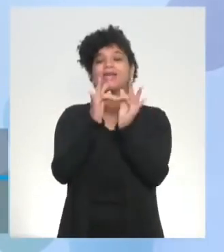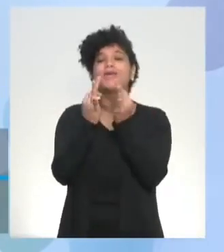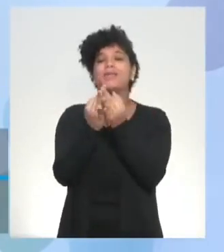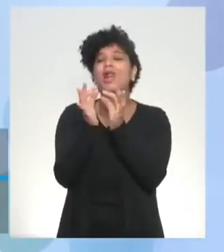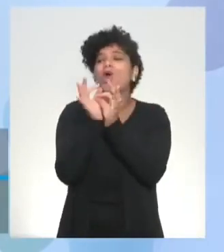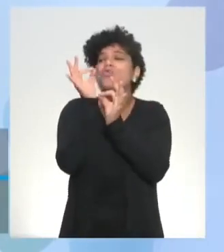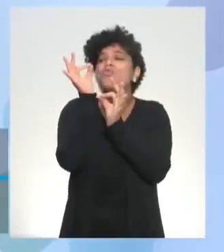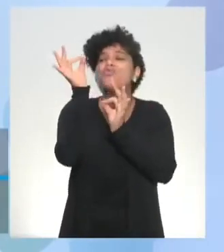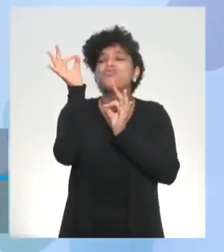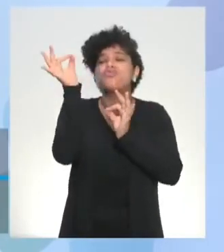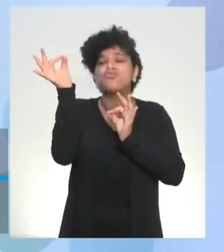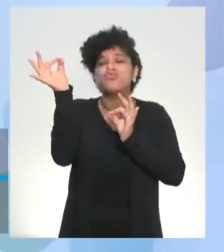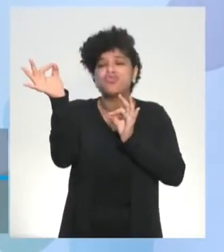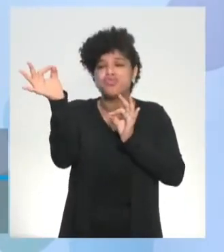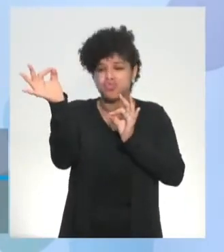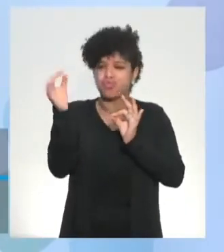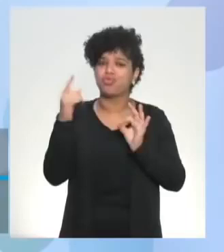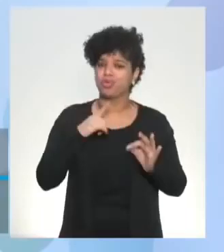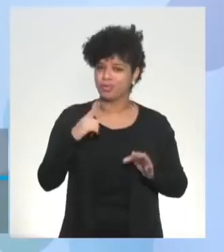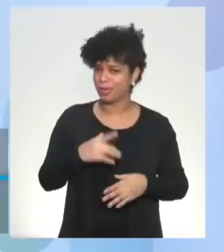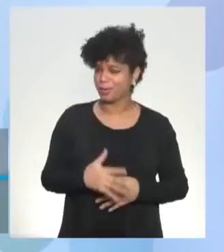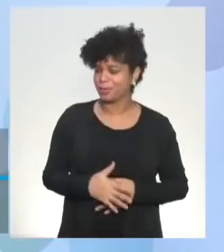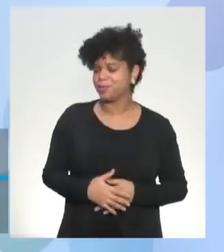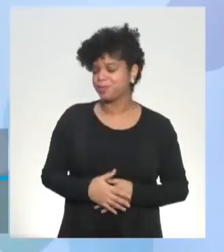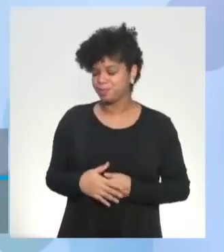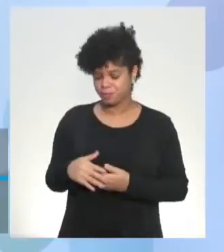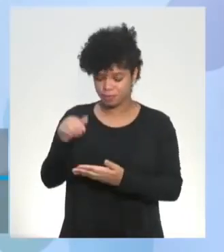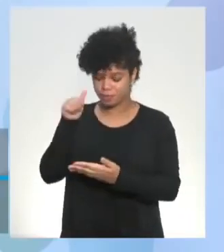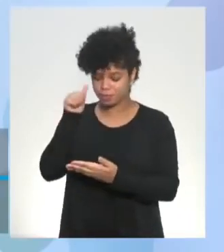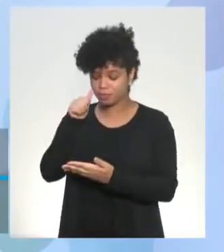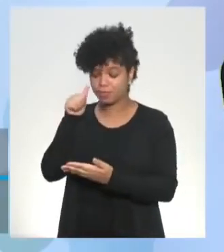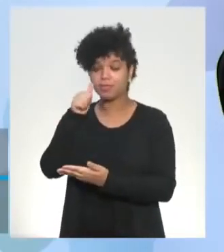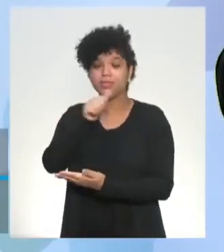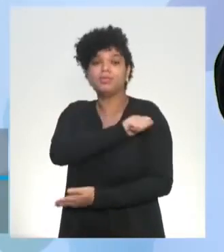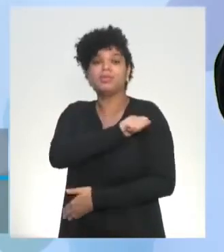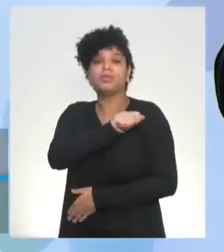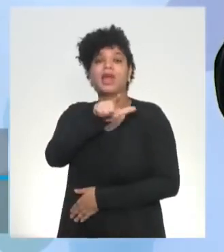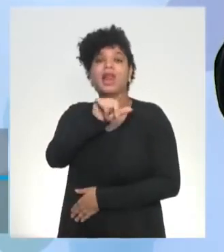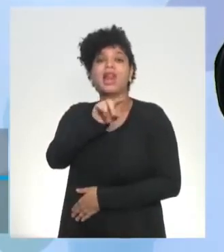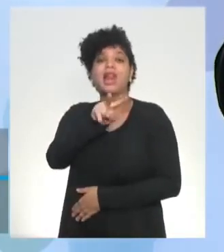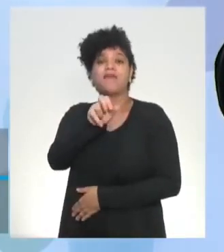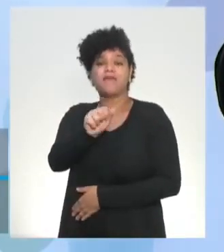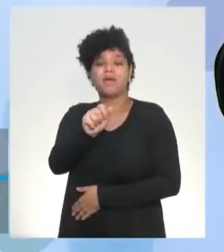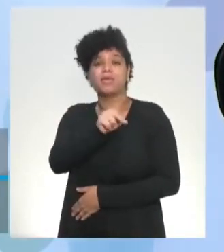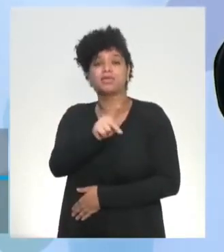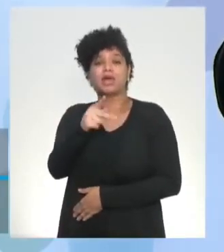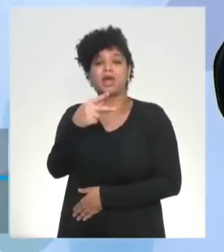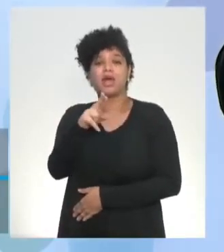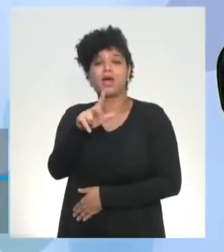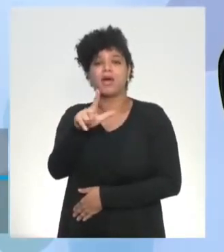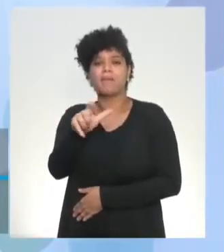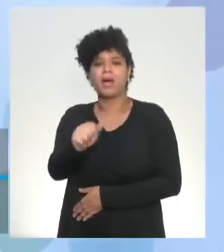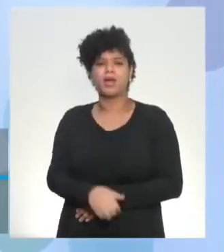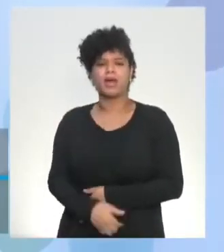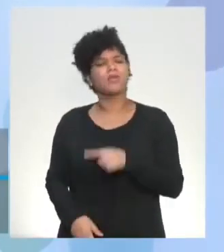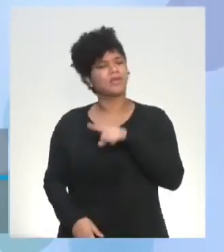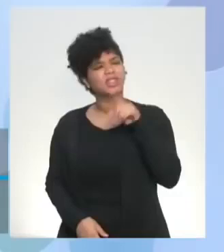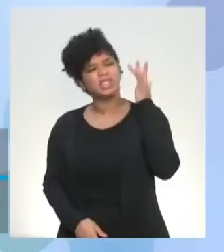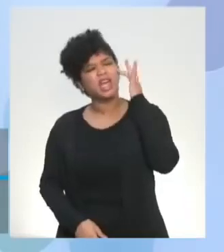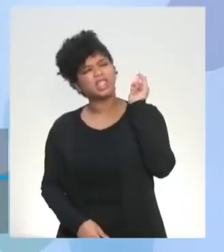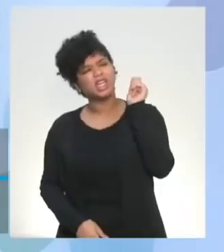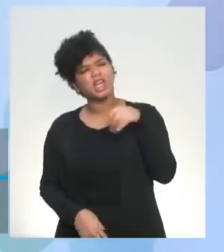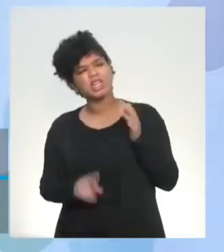de nós. A aluna Lívia, da professora Paula, diz assim: em situações de emergência. Será que Situações de situações de emergência. emergência